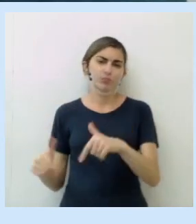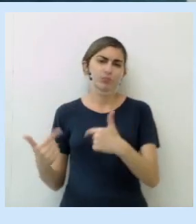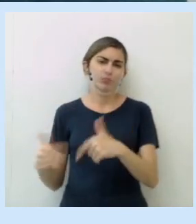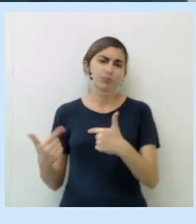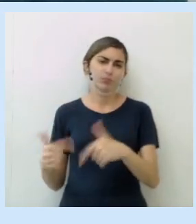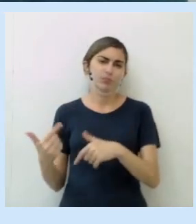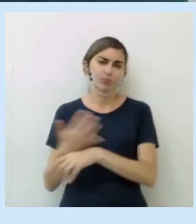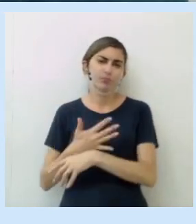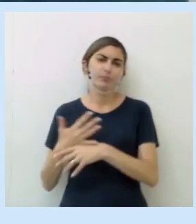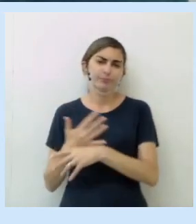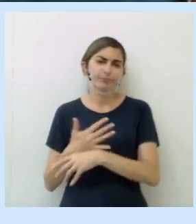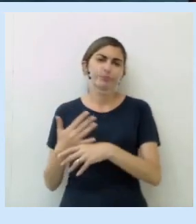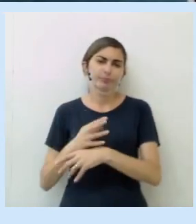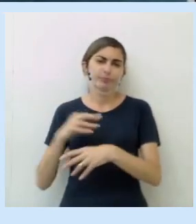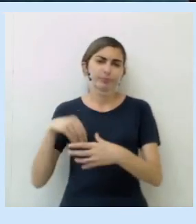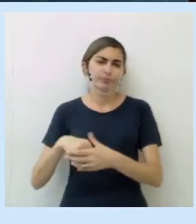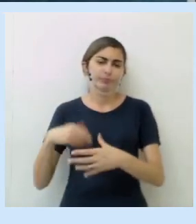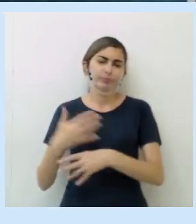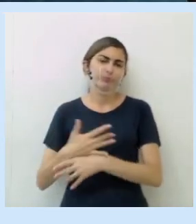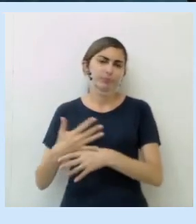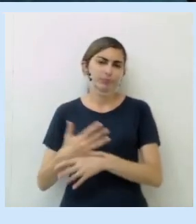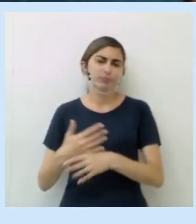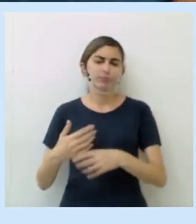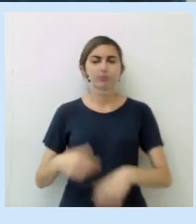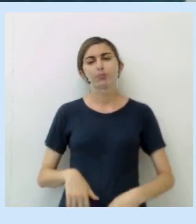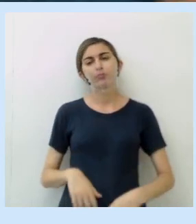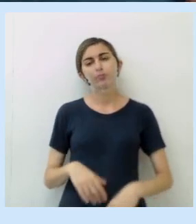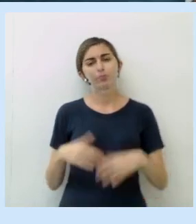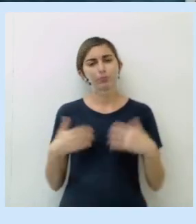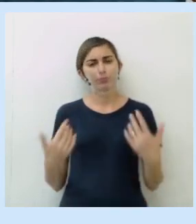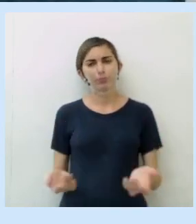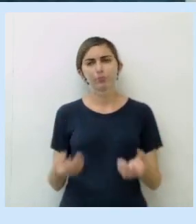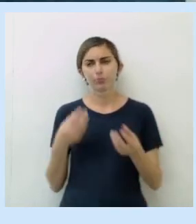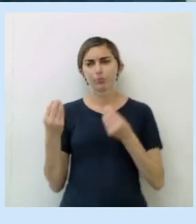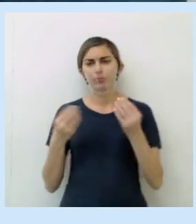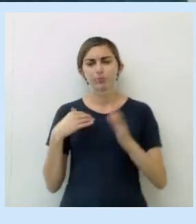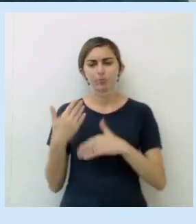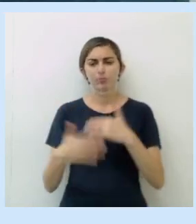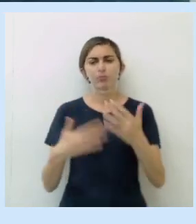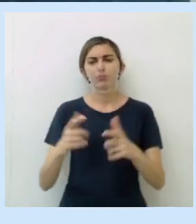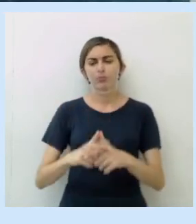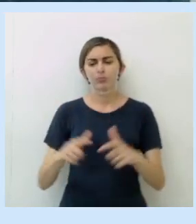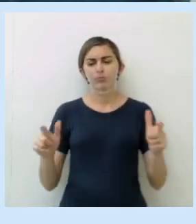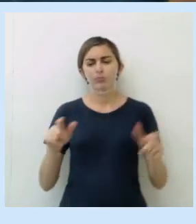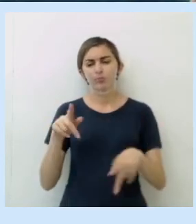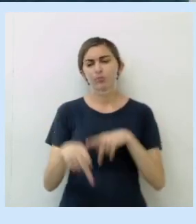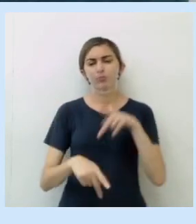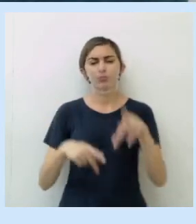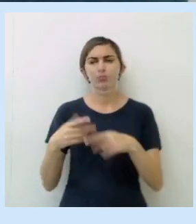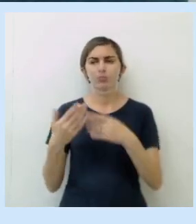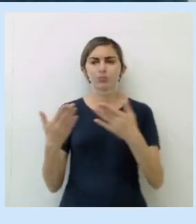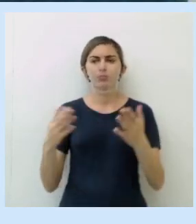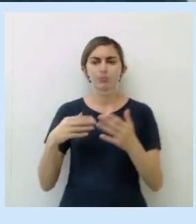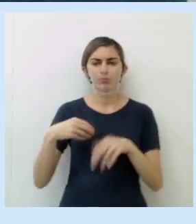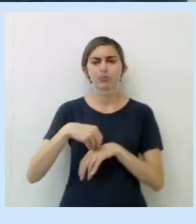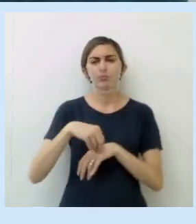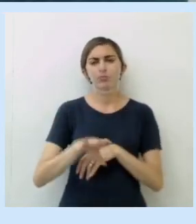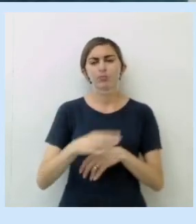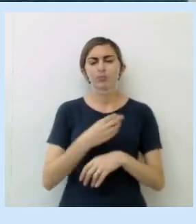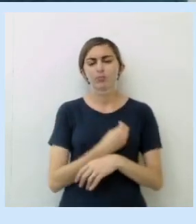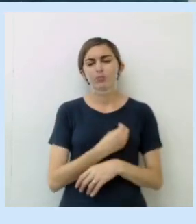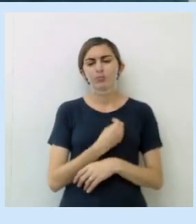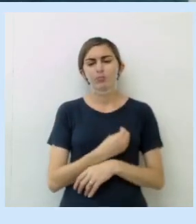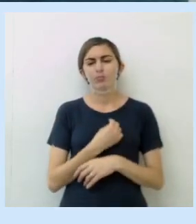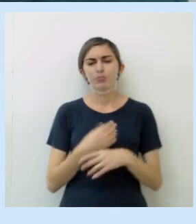melhor posição dentro das cidades urbanas. Então, como consequência, boa parte dessa população ela passa a residir em